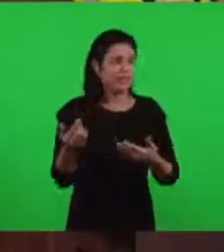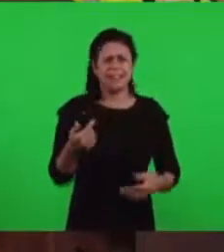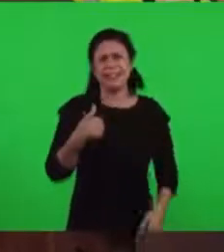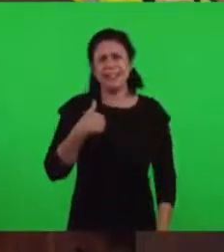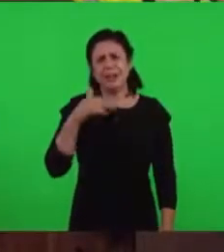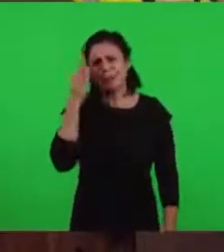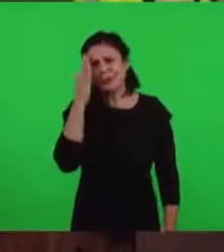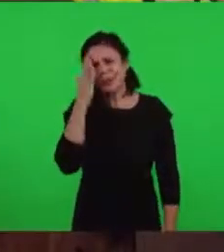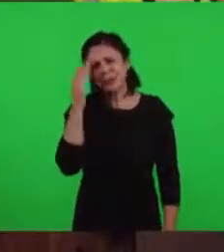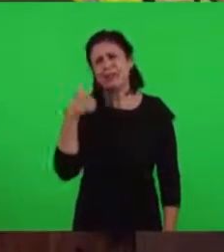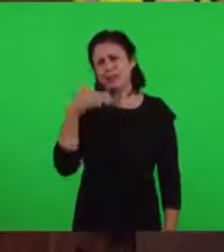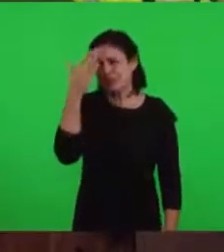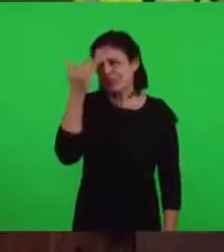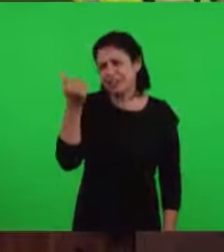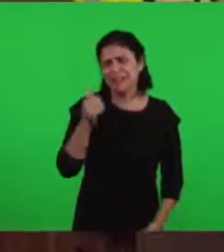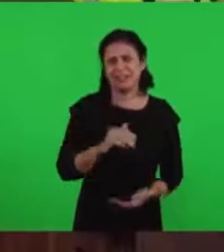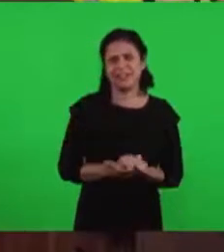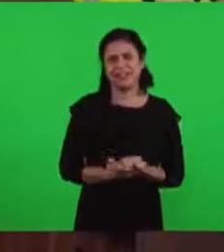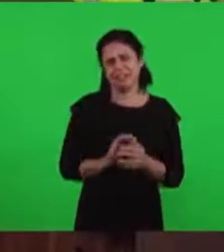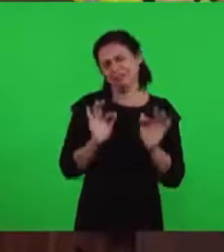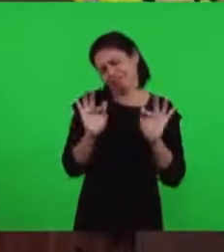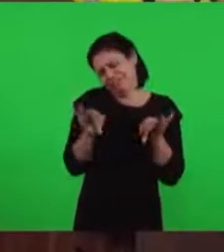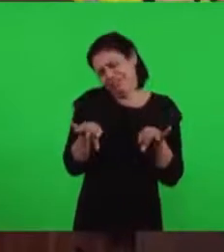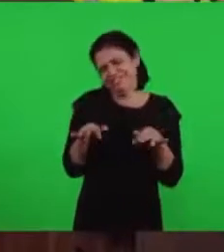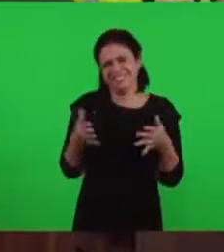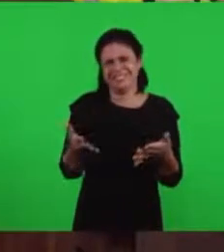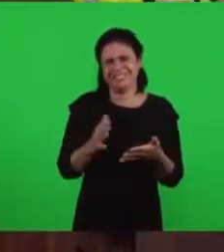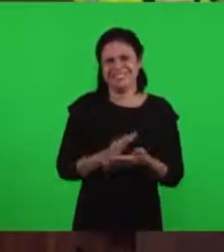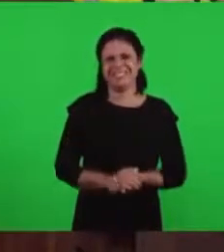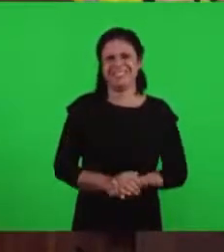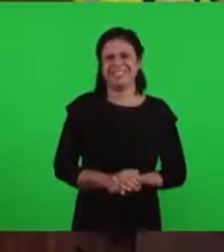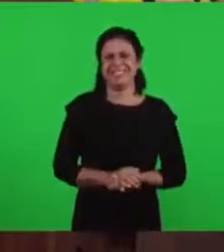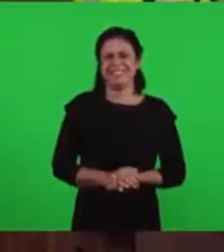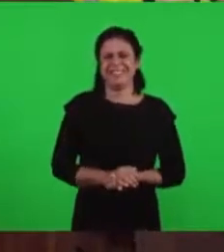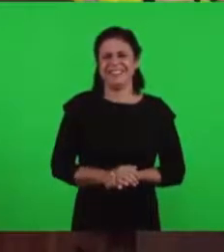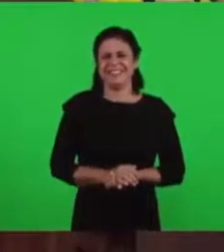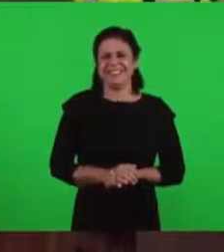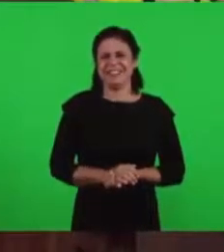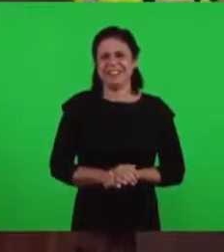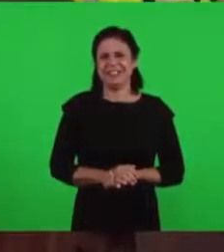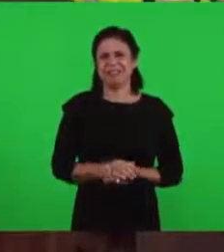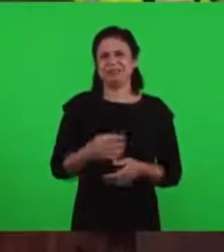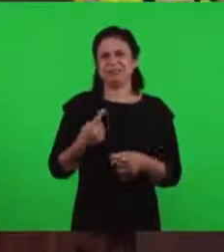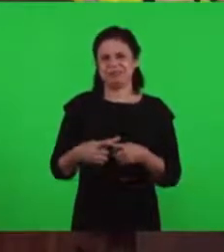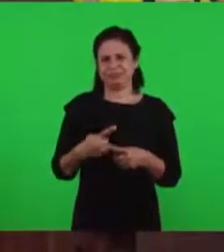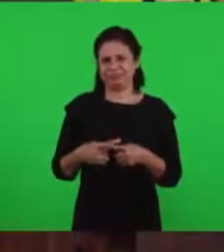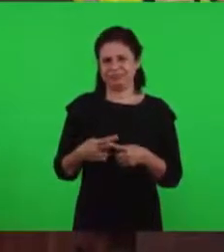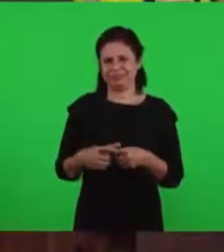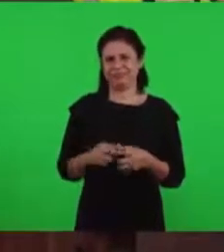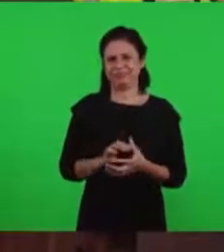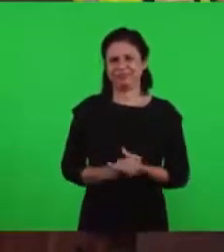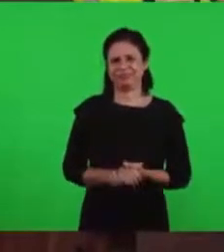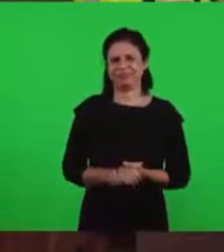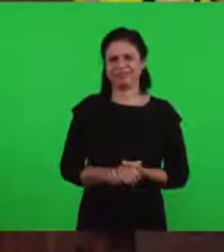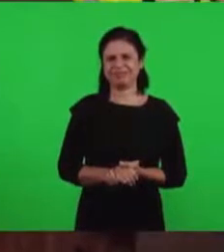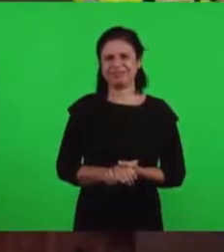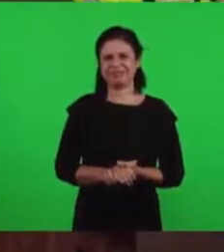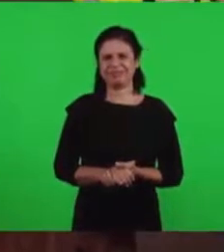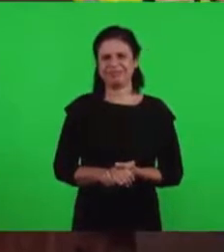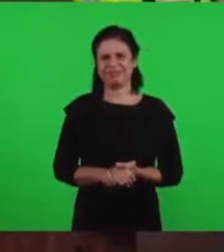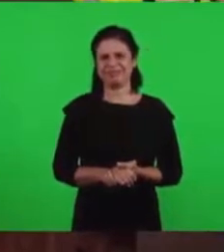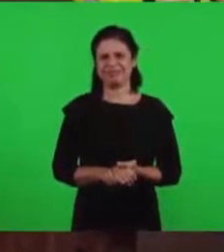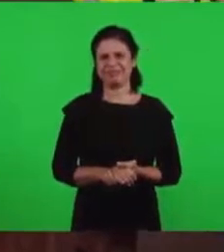nós vamos encerrar aqui por hoje para dar que os pastores num